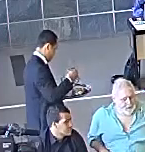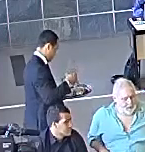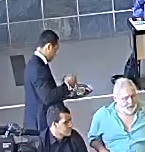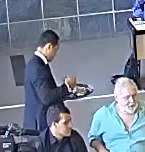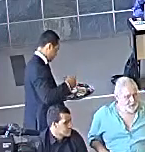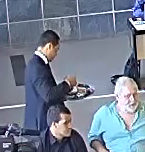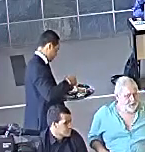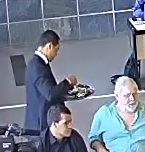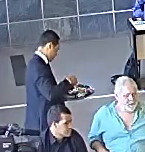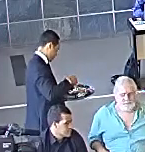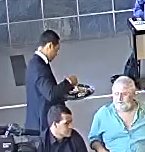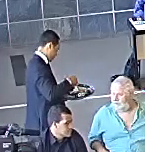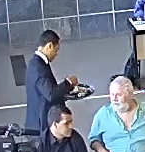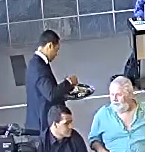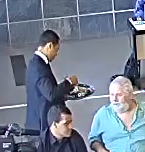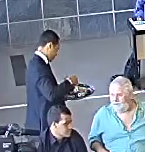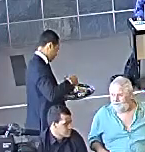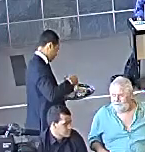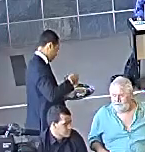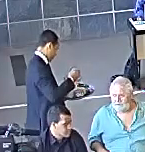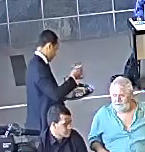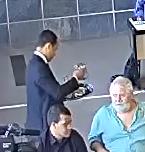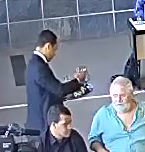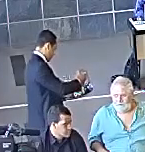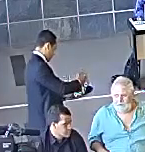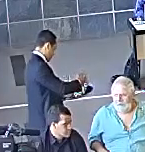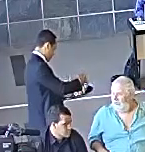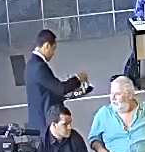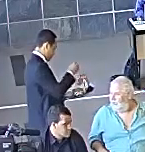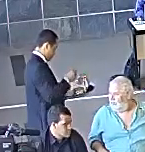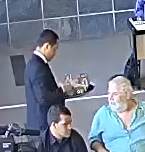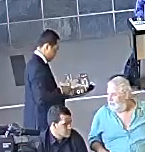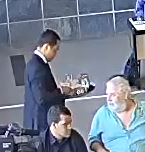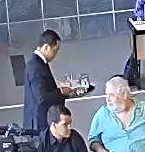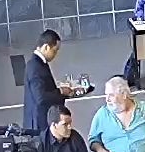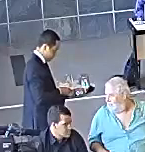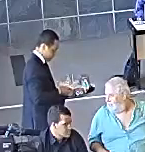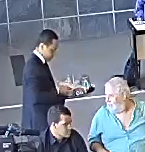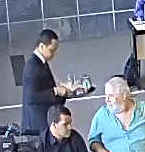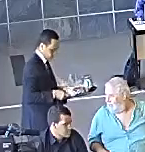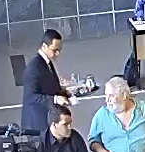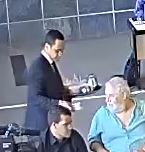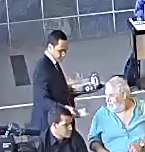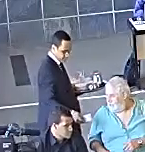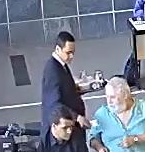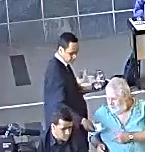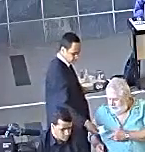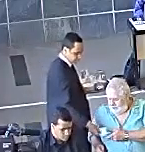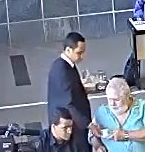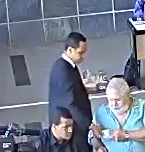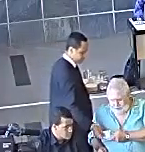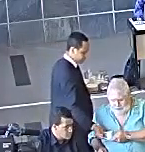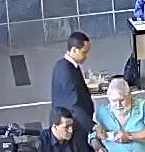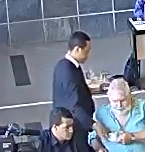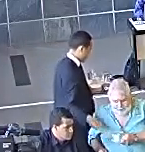energia positiva é que tem que ser o mobilizador de todos nós